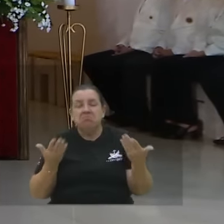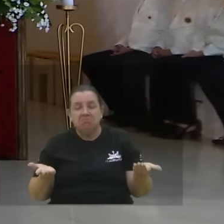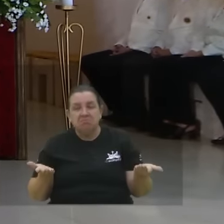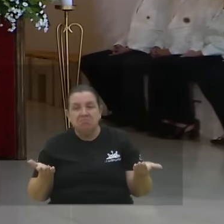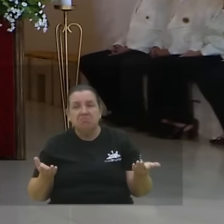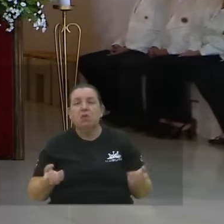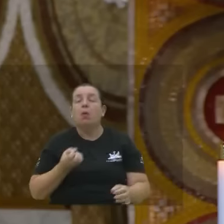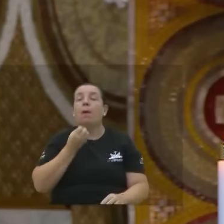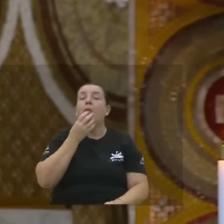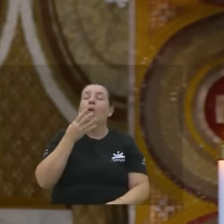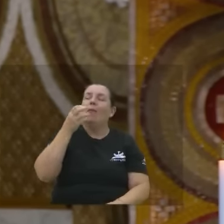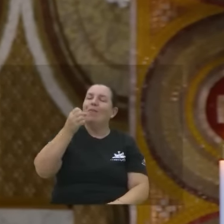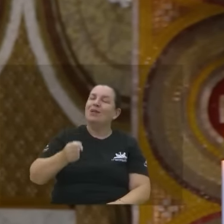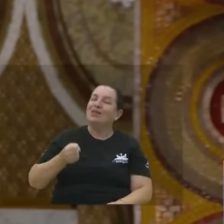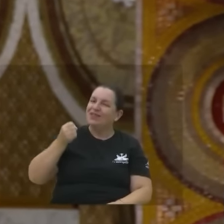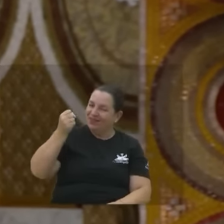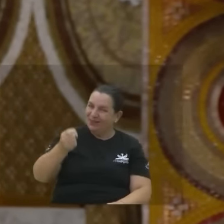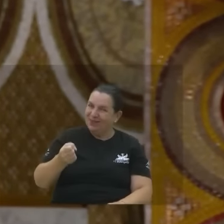do bom pastor.